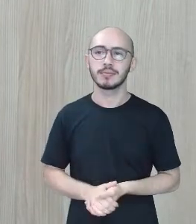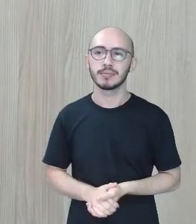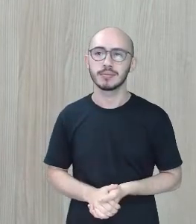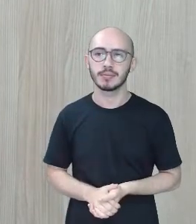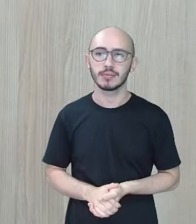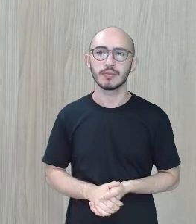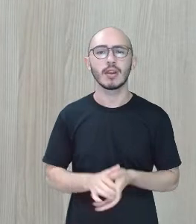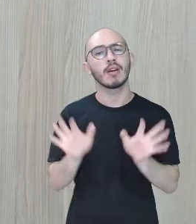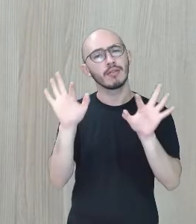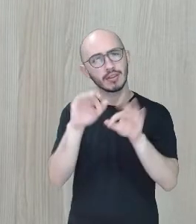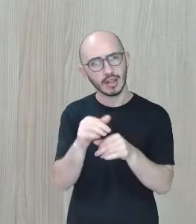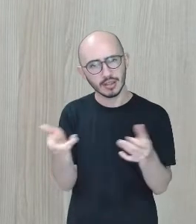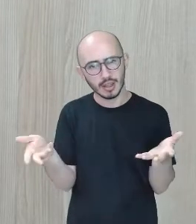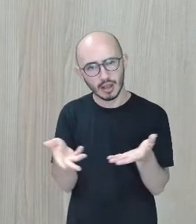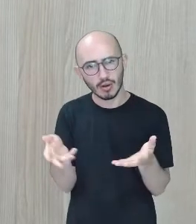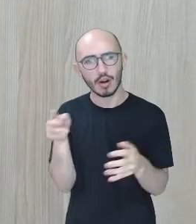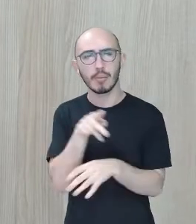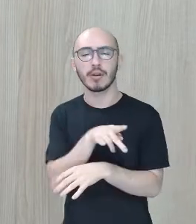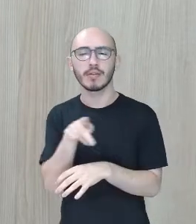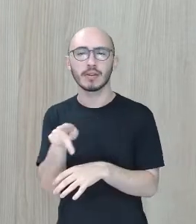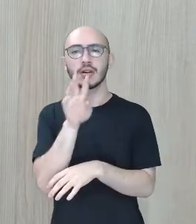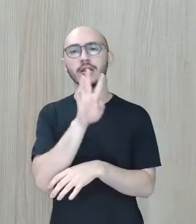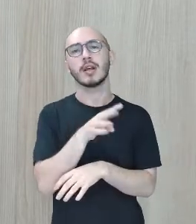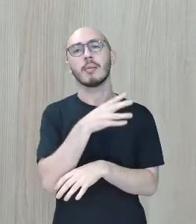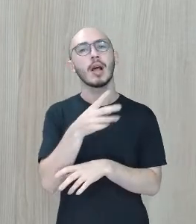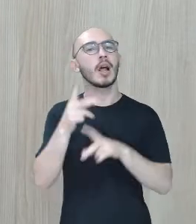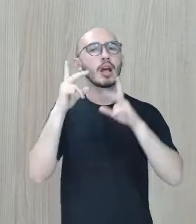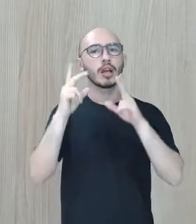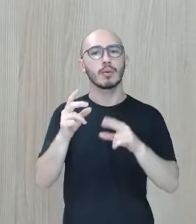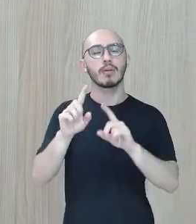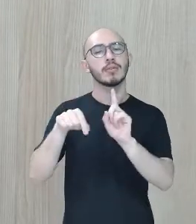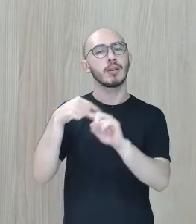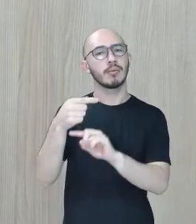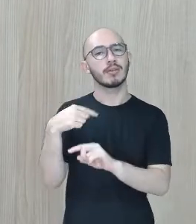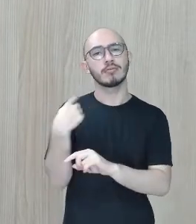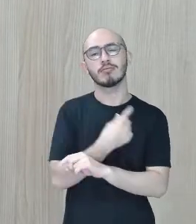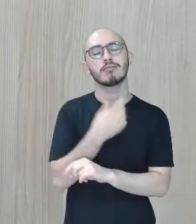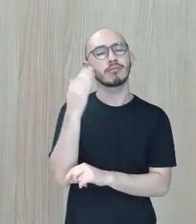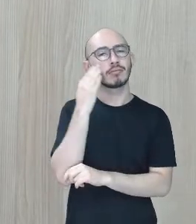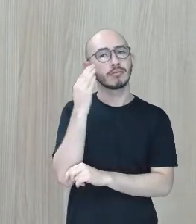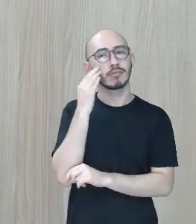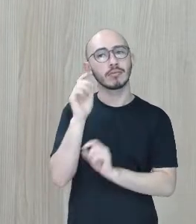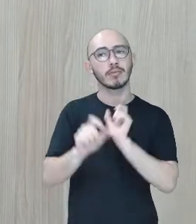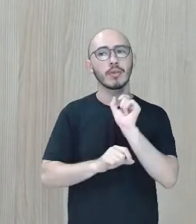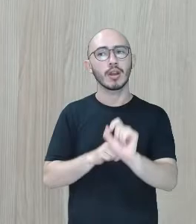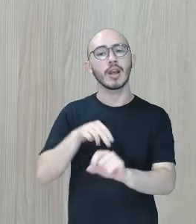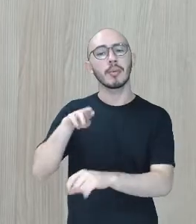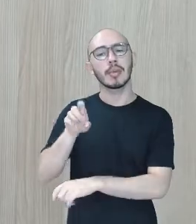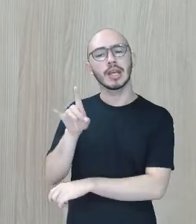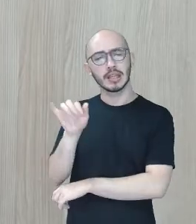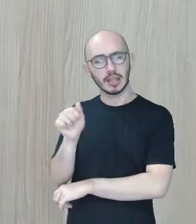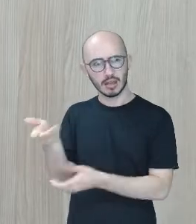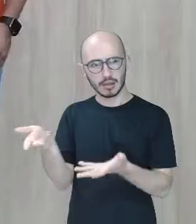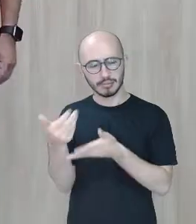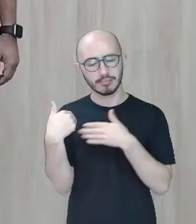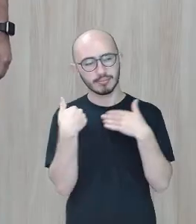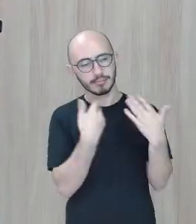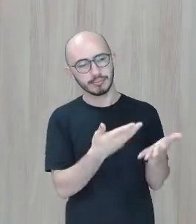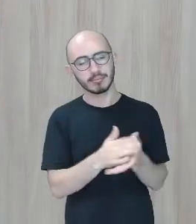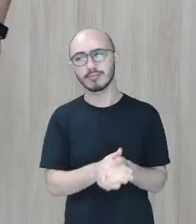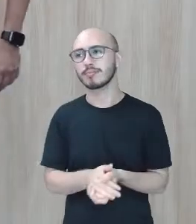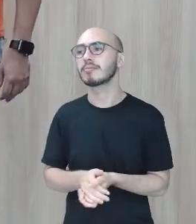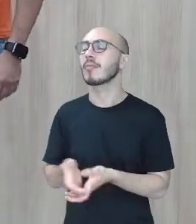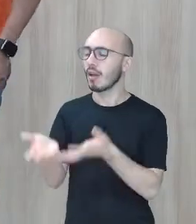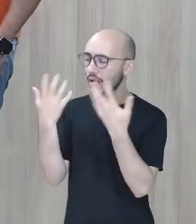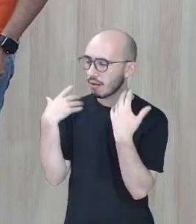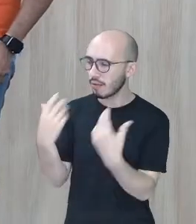Vamos finalizar aqui com o professor com essa mesma tabela aí para a próxima medida de tendência central, que seria a mediana agora. Vai lá, professor. Let's